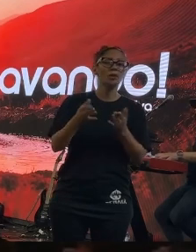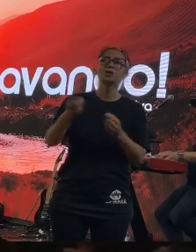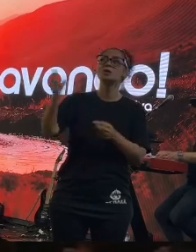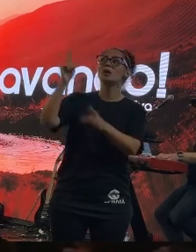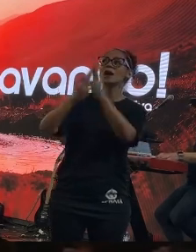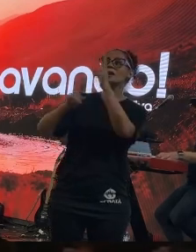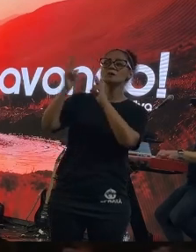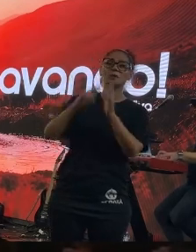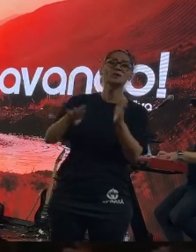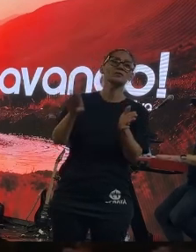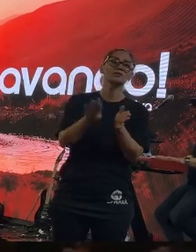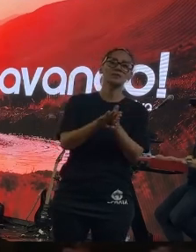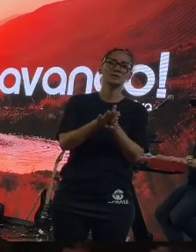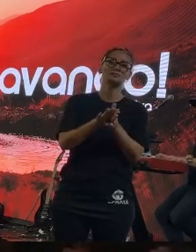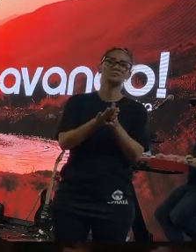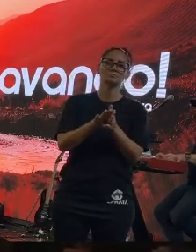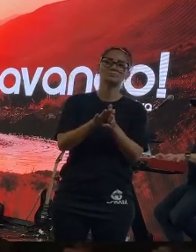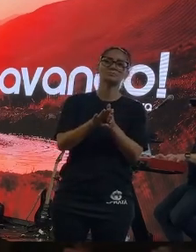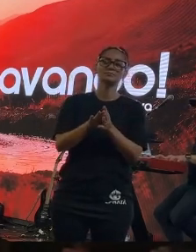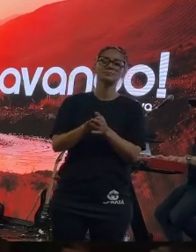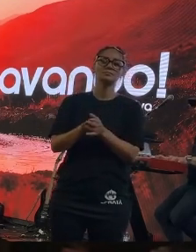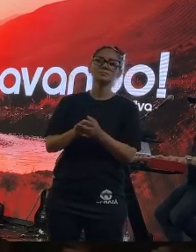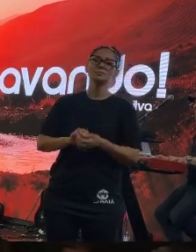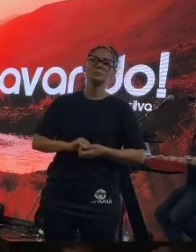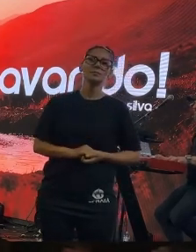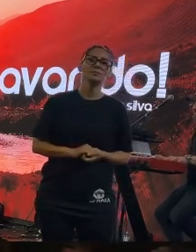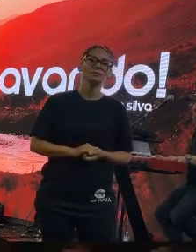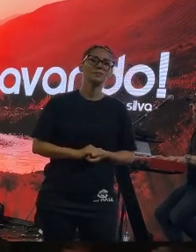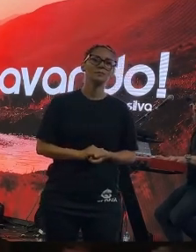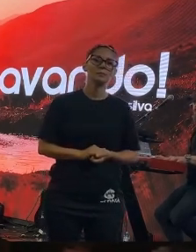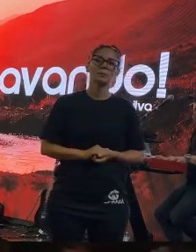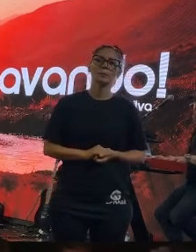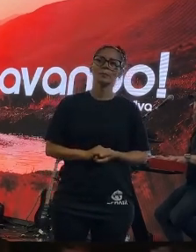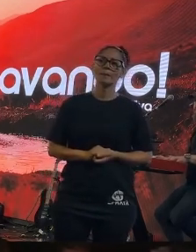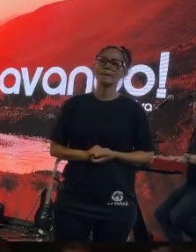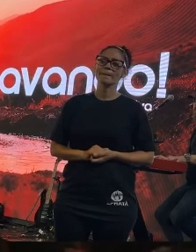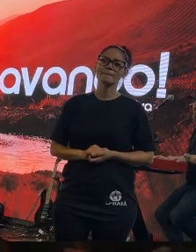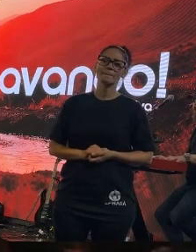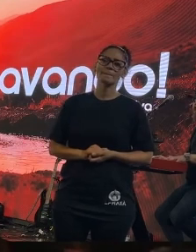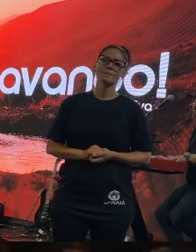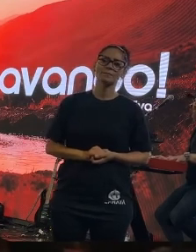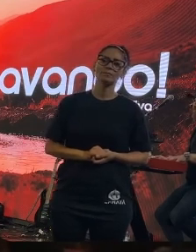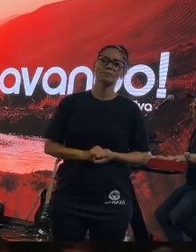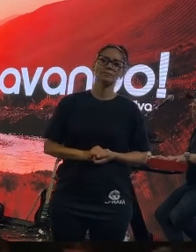procurando no mesmo lugar, porque vai ter um dia que você vai encontrar.